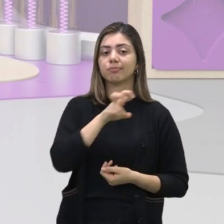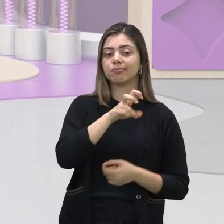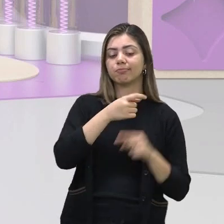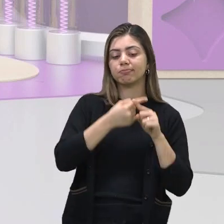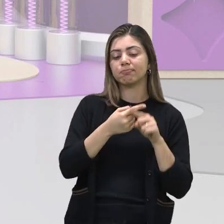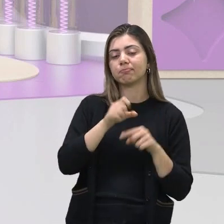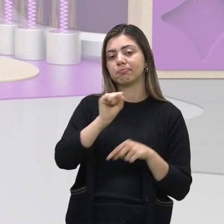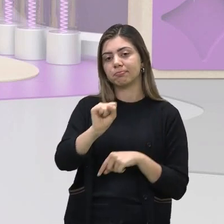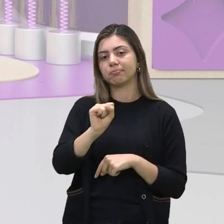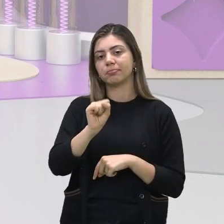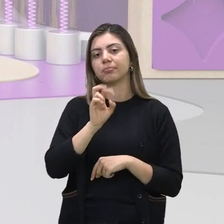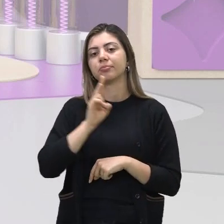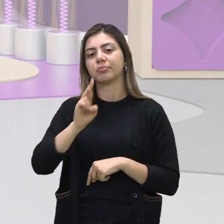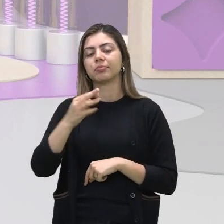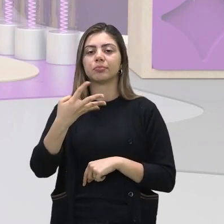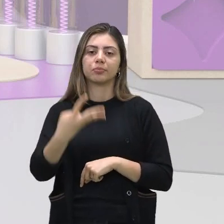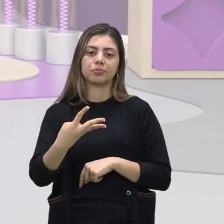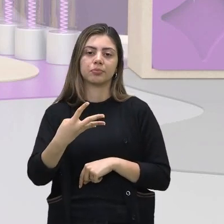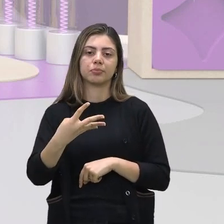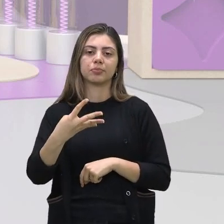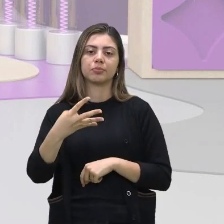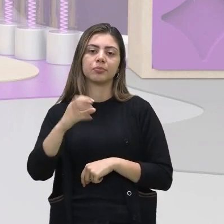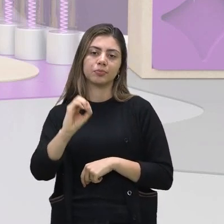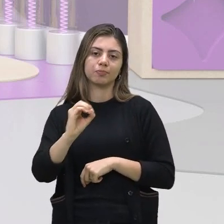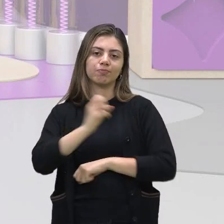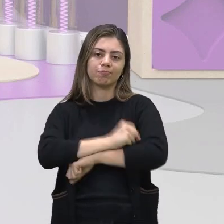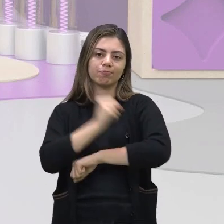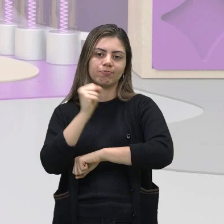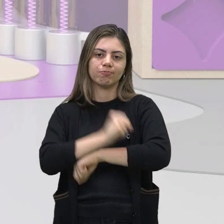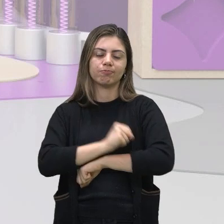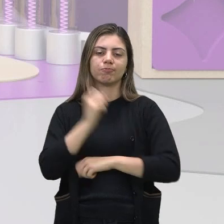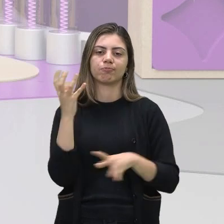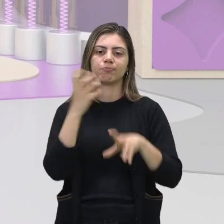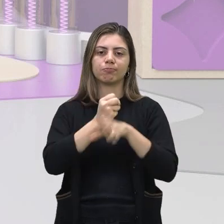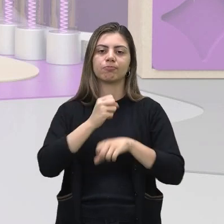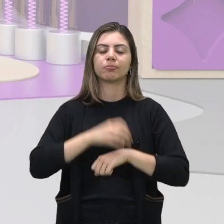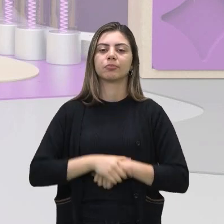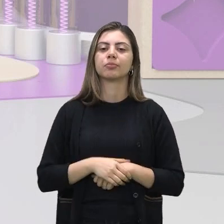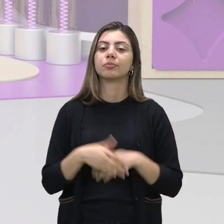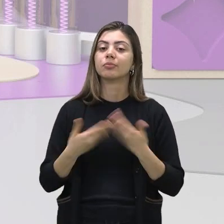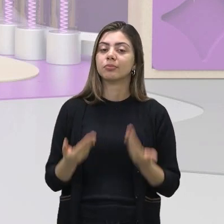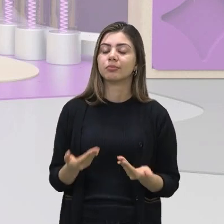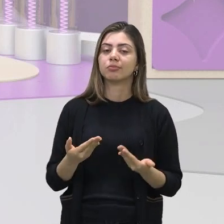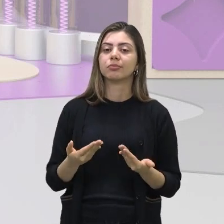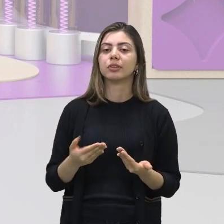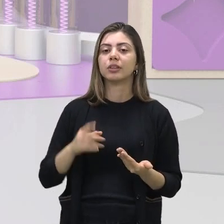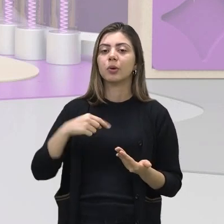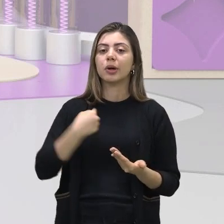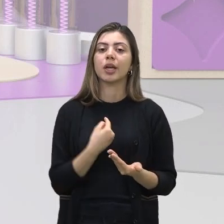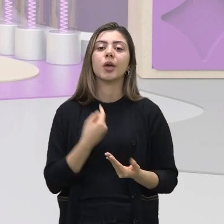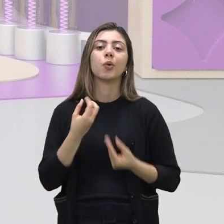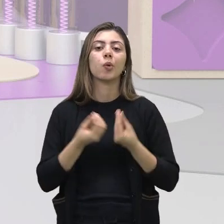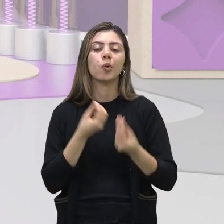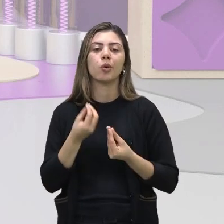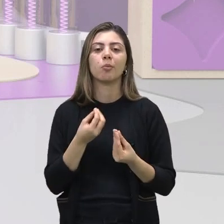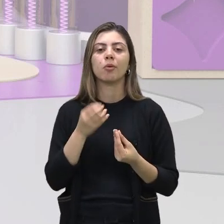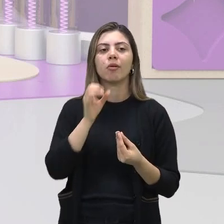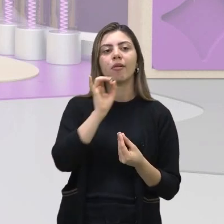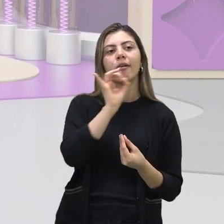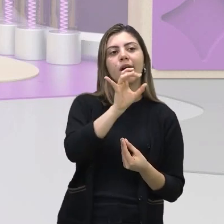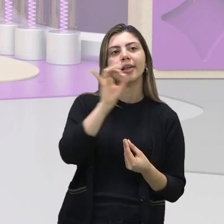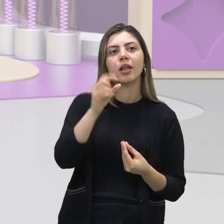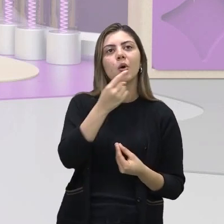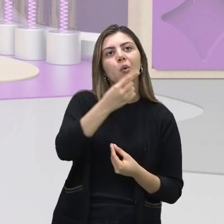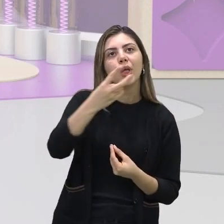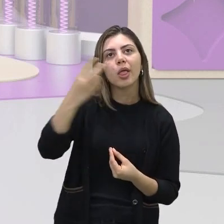8, 40 janelas. Então, eu posso dizer que eu não contei uma por uma, né? Porque